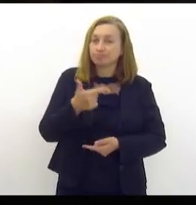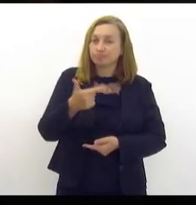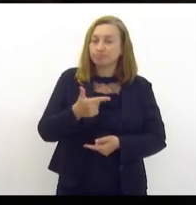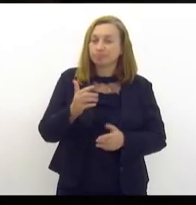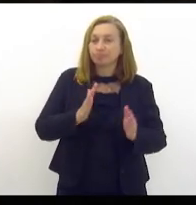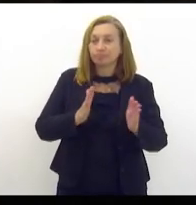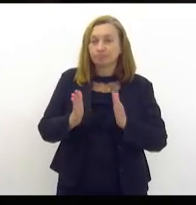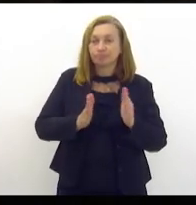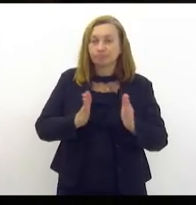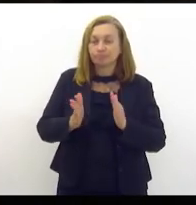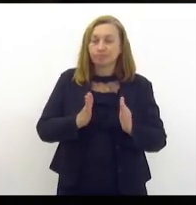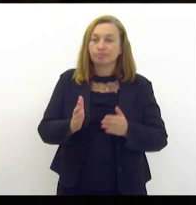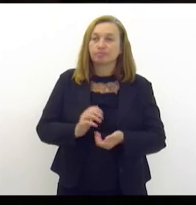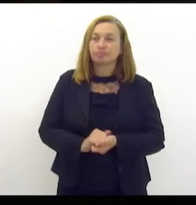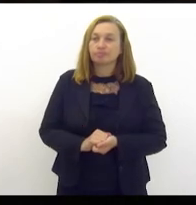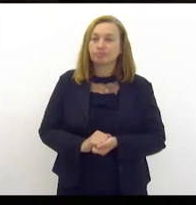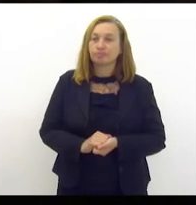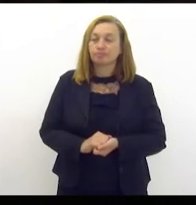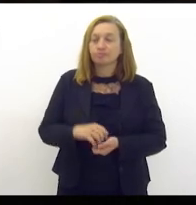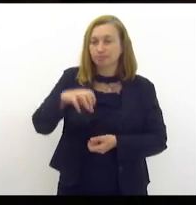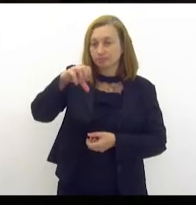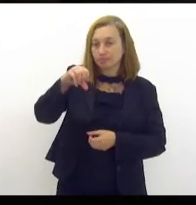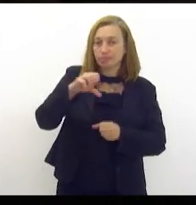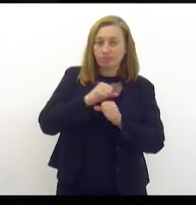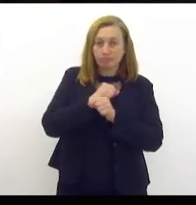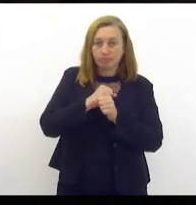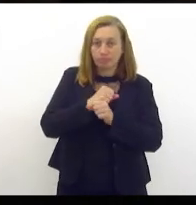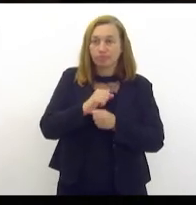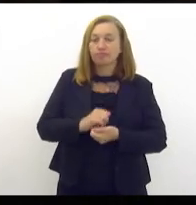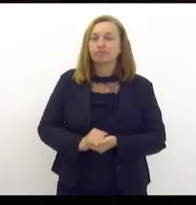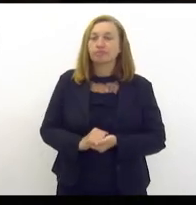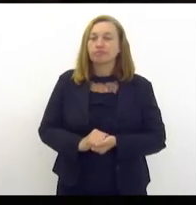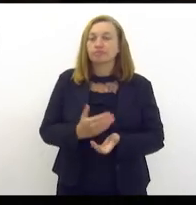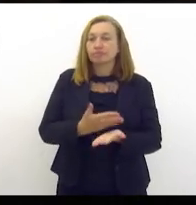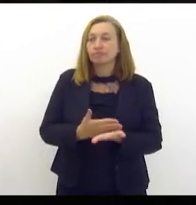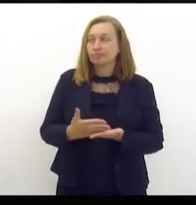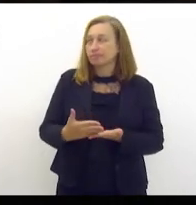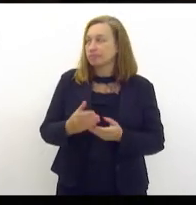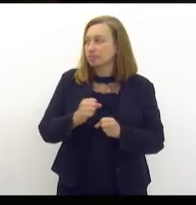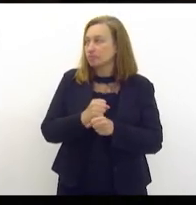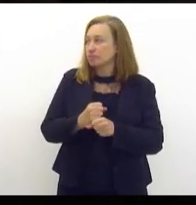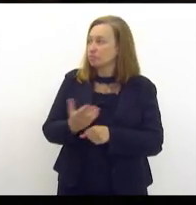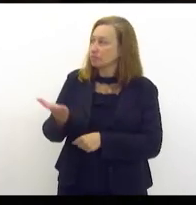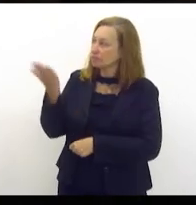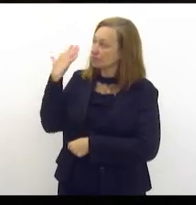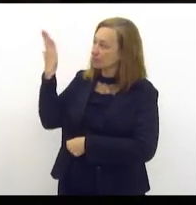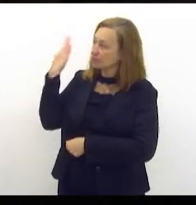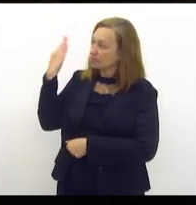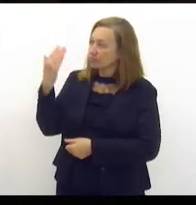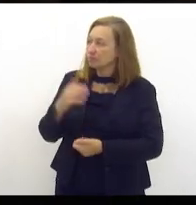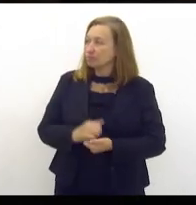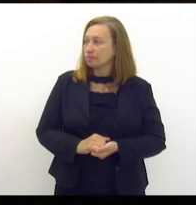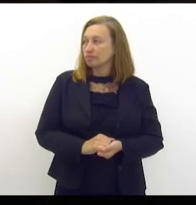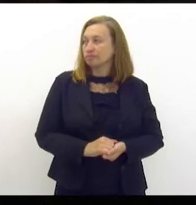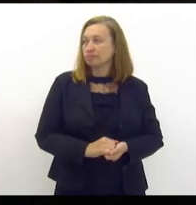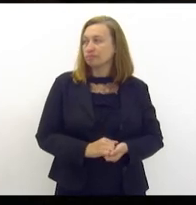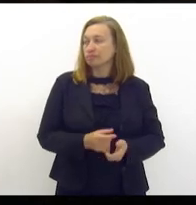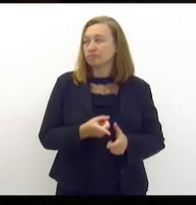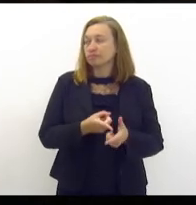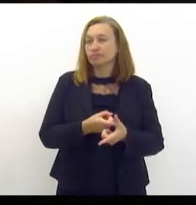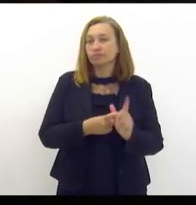regime, que se estende por 9 anos, iniciado um ano passado, a